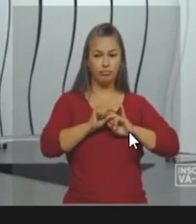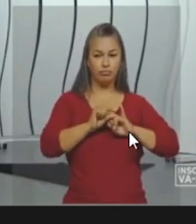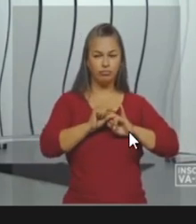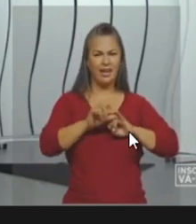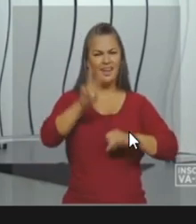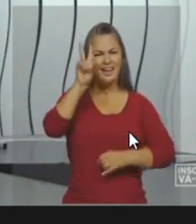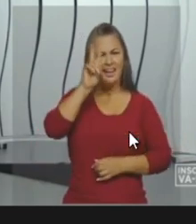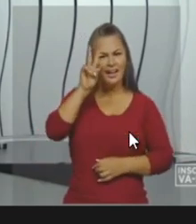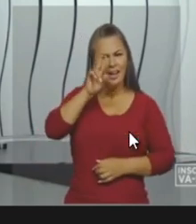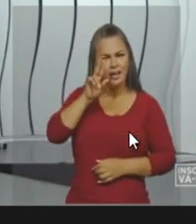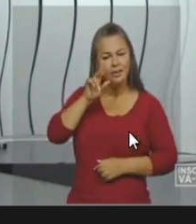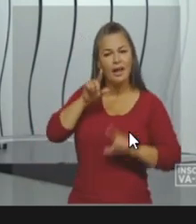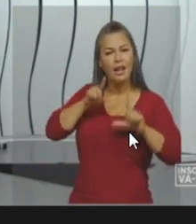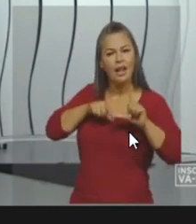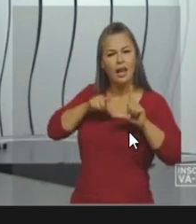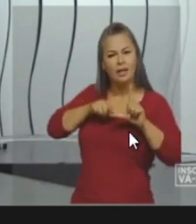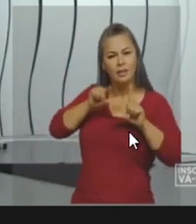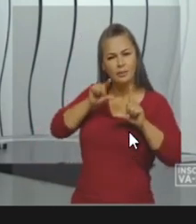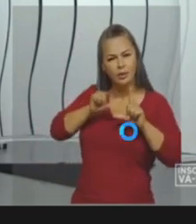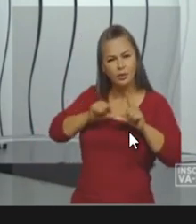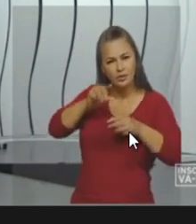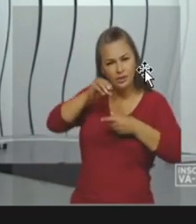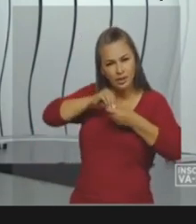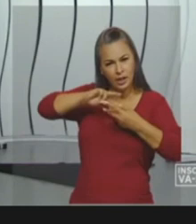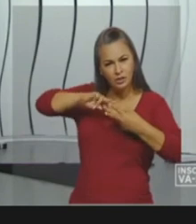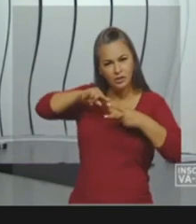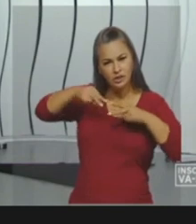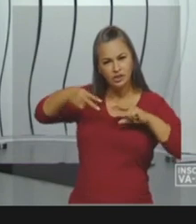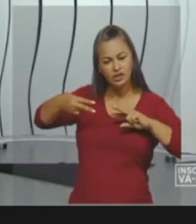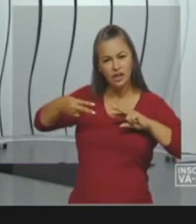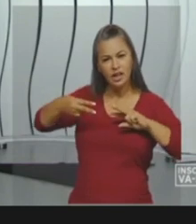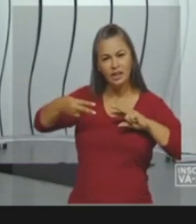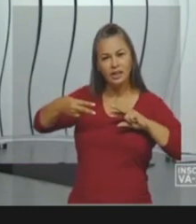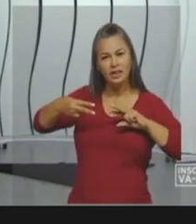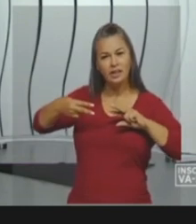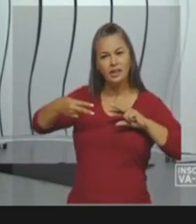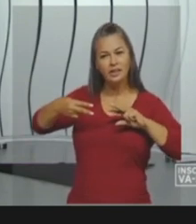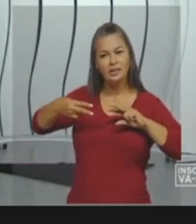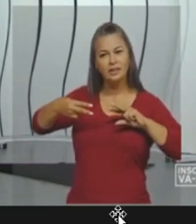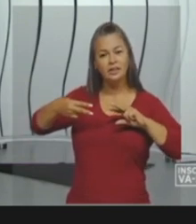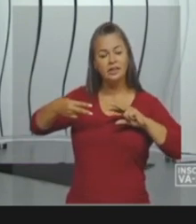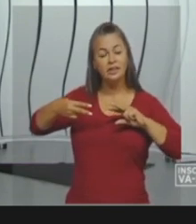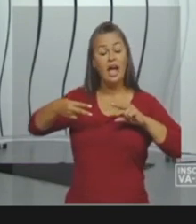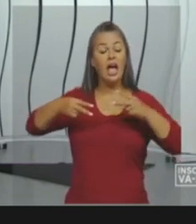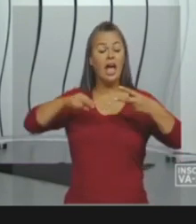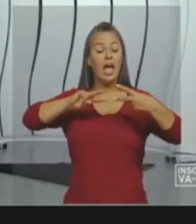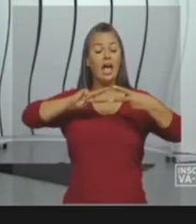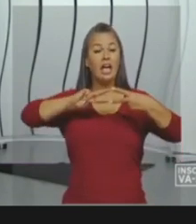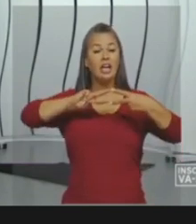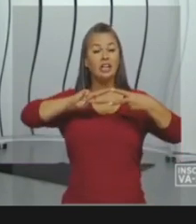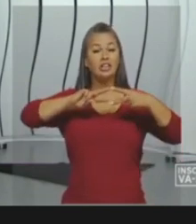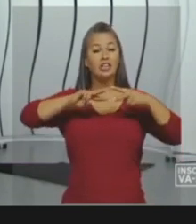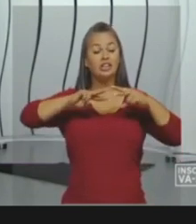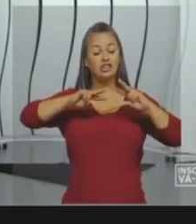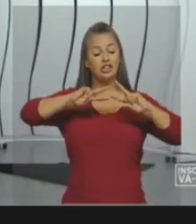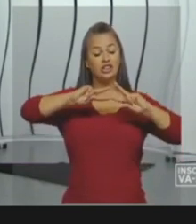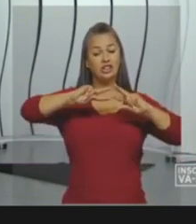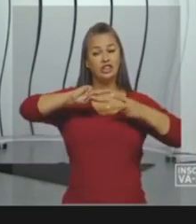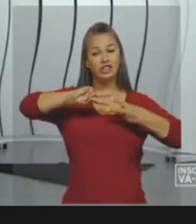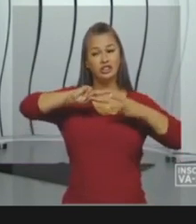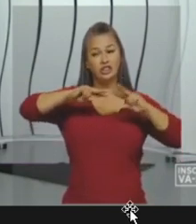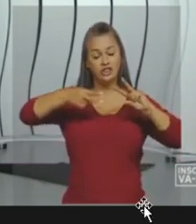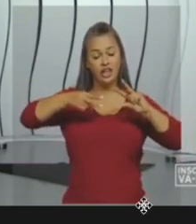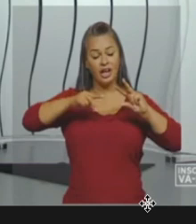letras minúsculas representam genes recessivos, que não dominam. O I minúsculo, ele não vai trazer informação de